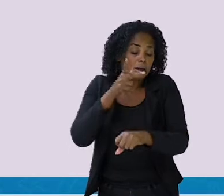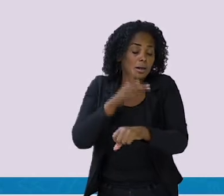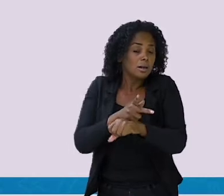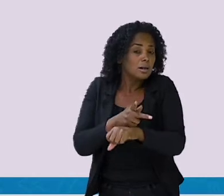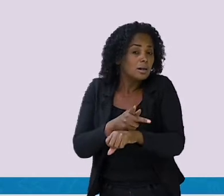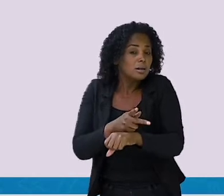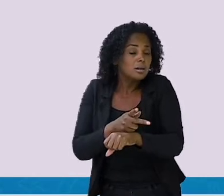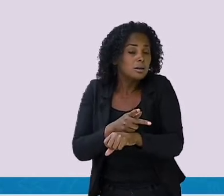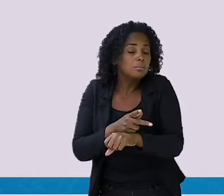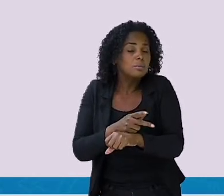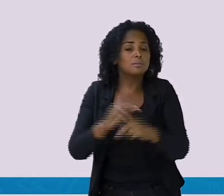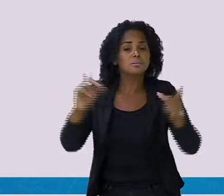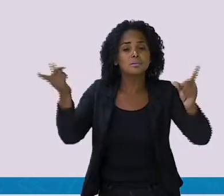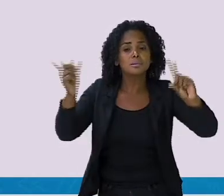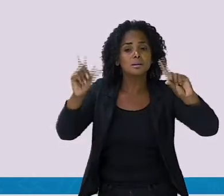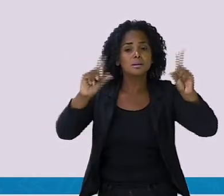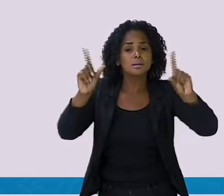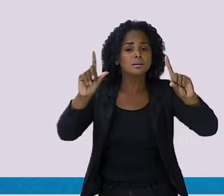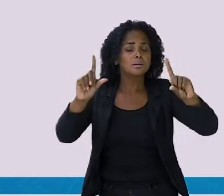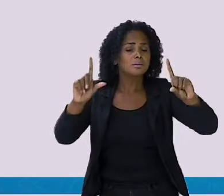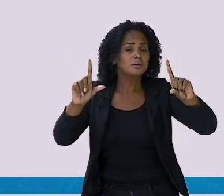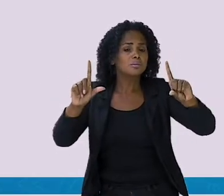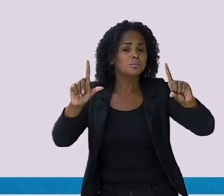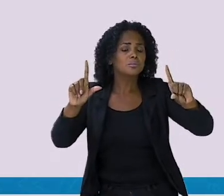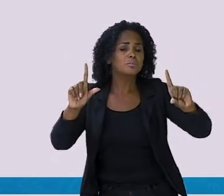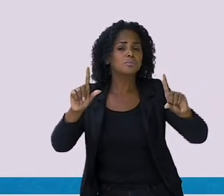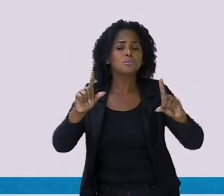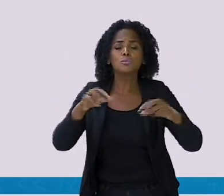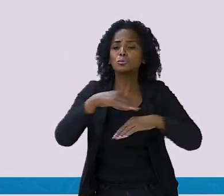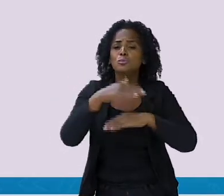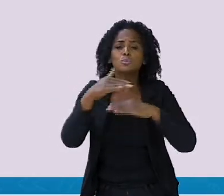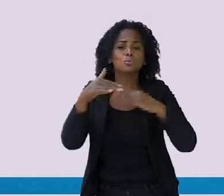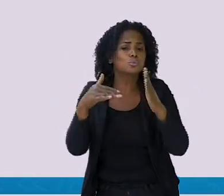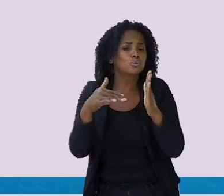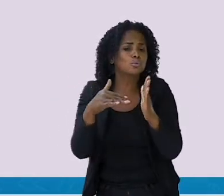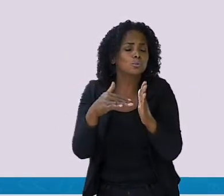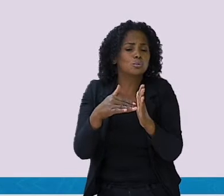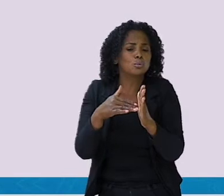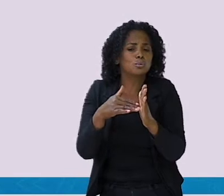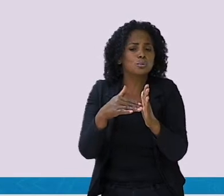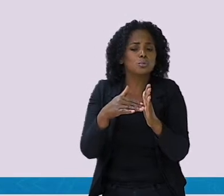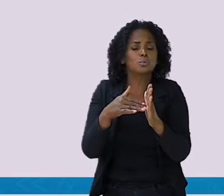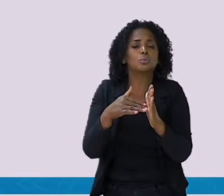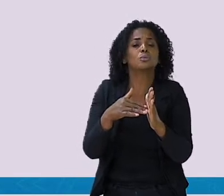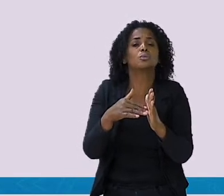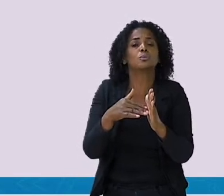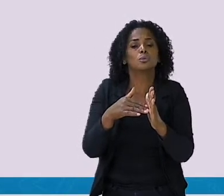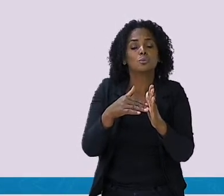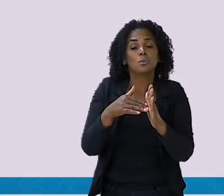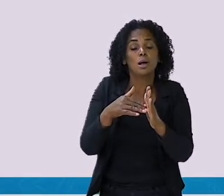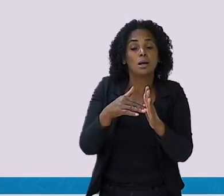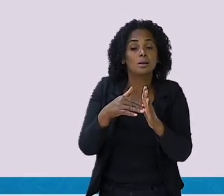gravação, então eles são diversos. E esses objetos que eu falei,